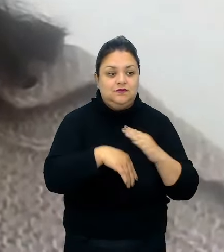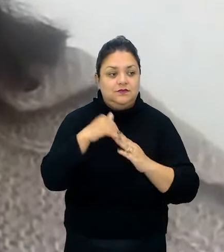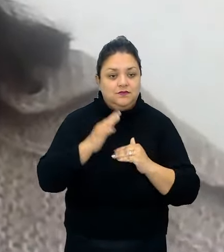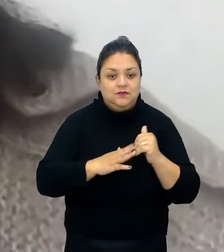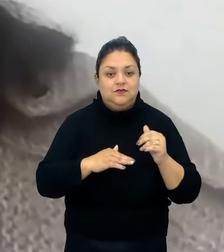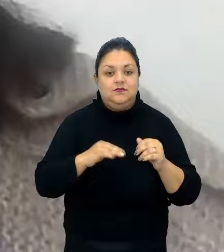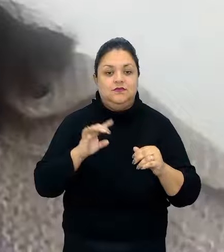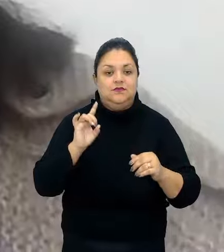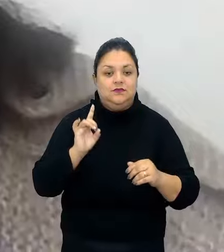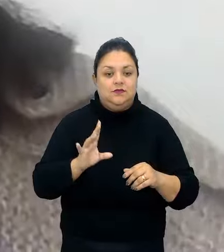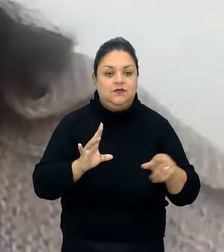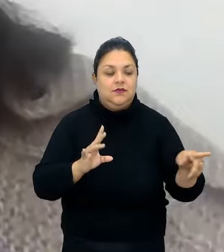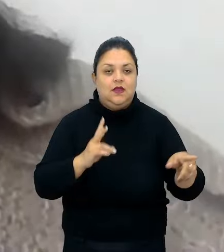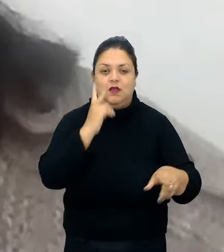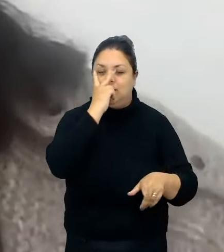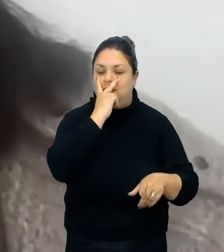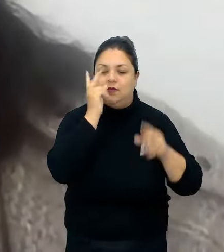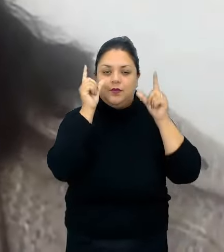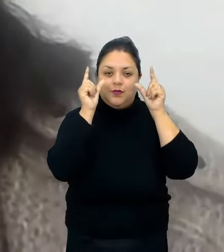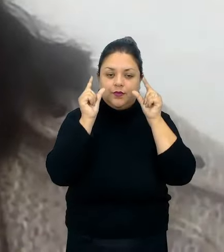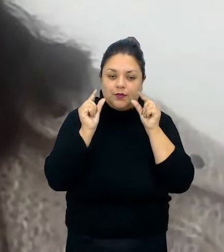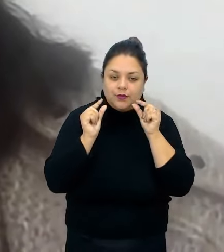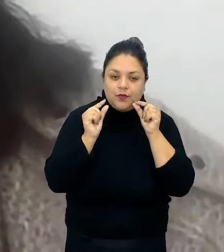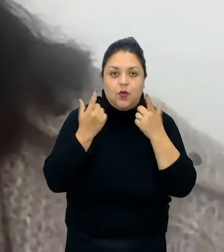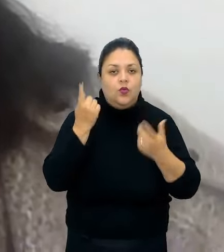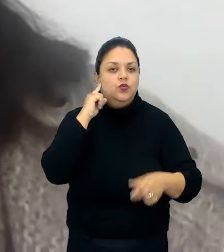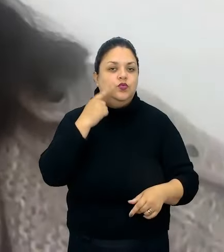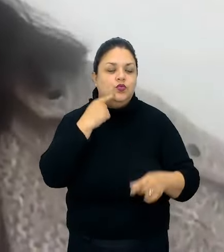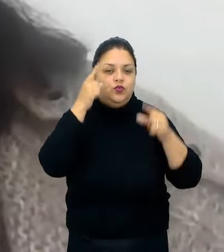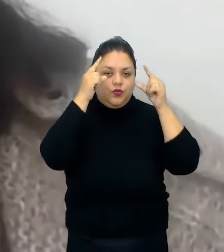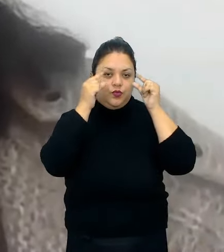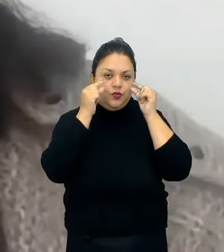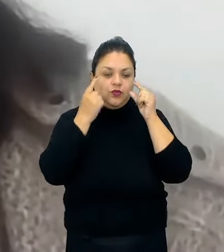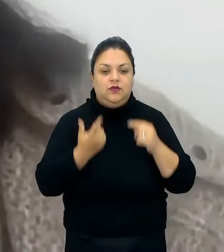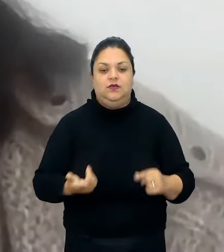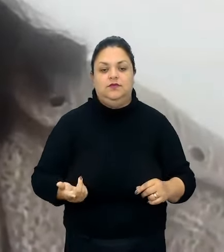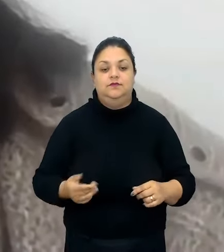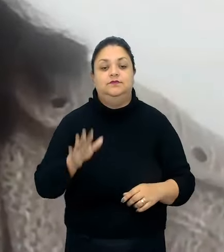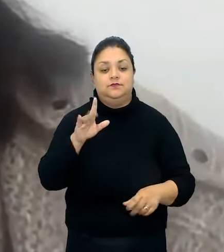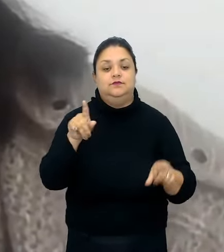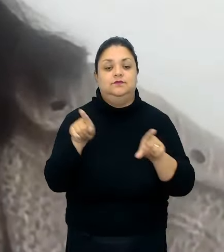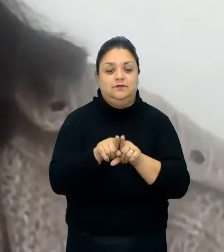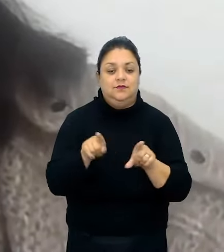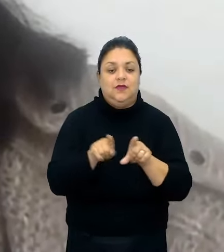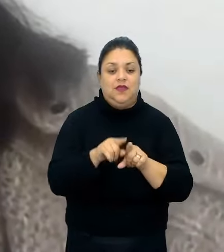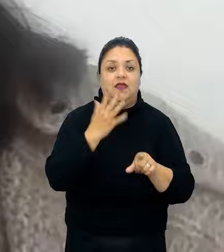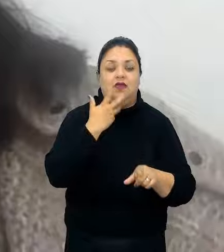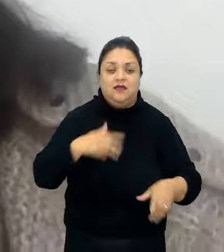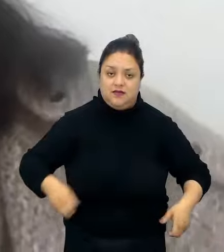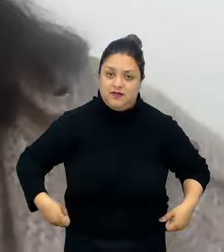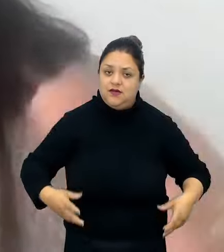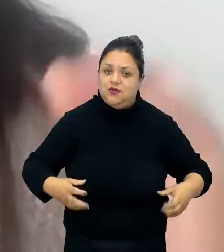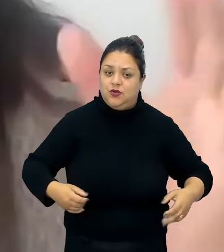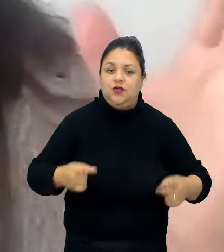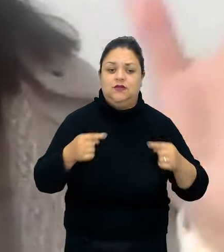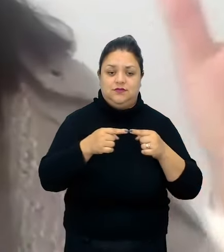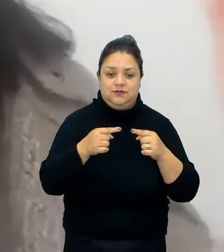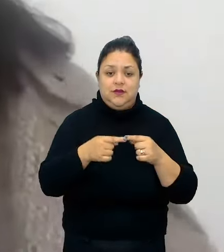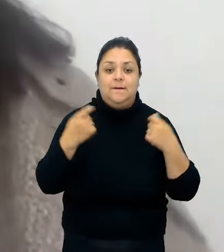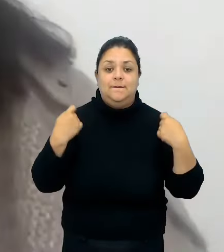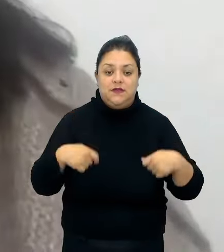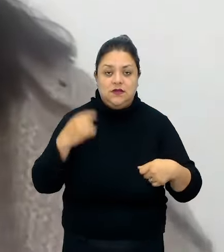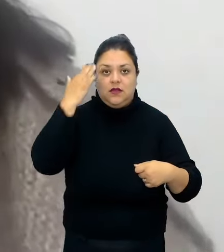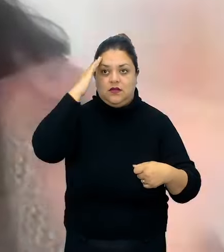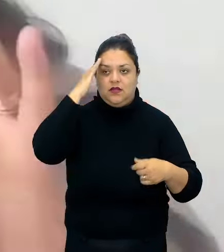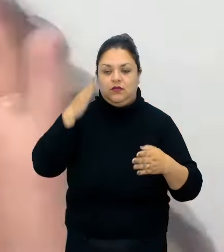é só para quem tem baixa visão, quem é cego ou surdo-cego, né? Mas também as crianças de cadeira de rodas. Elas precisam